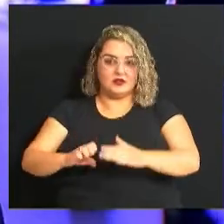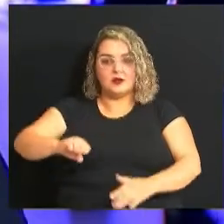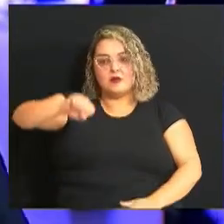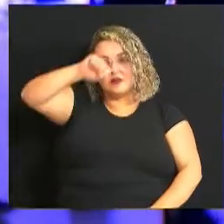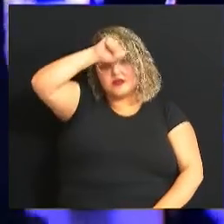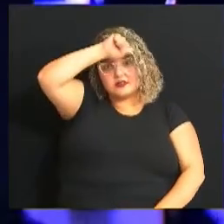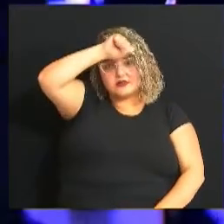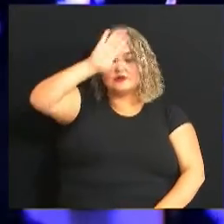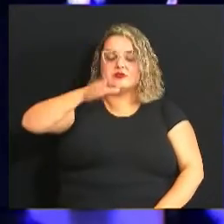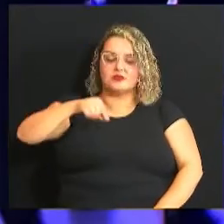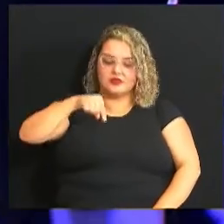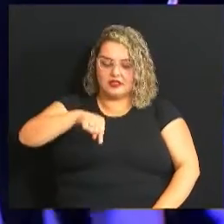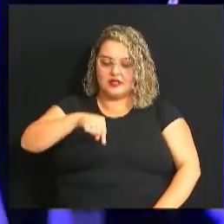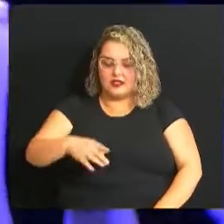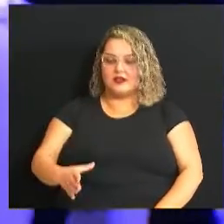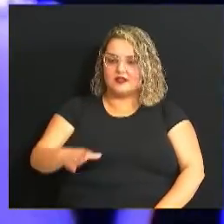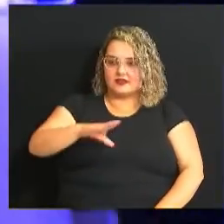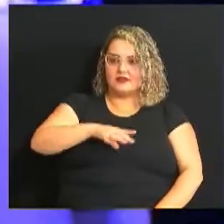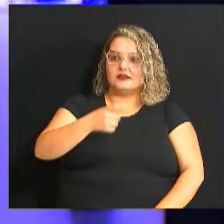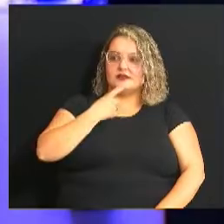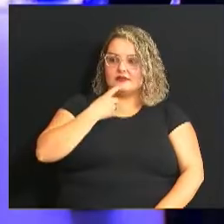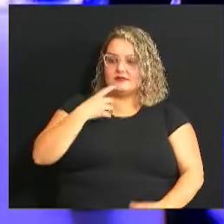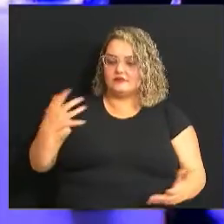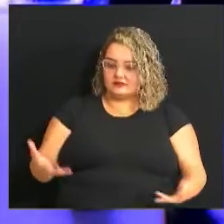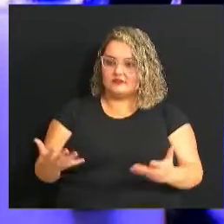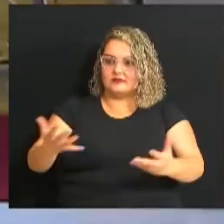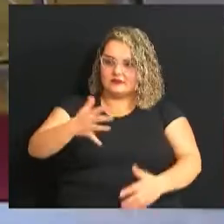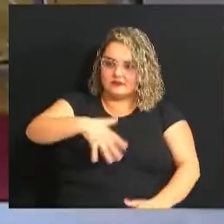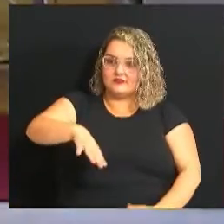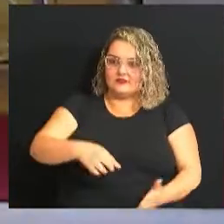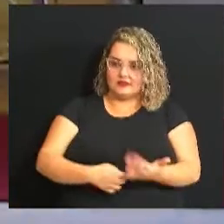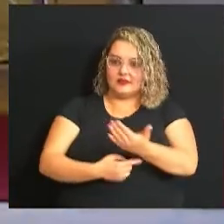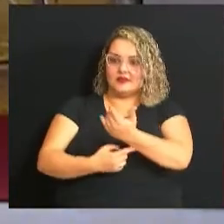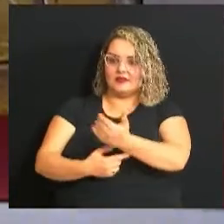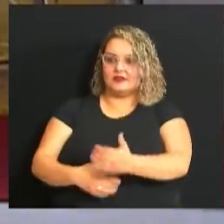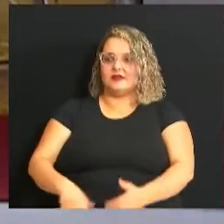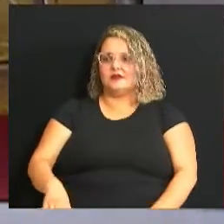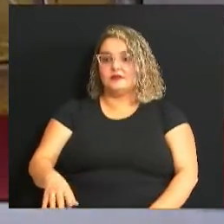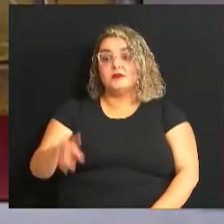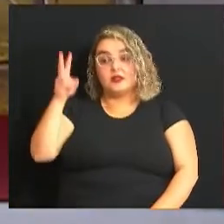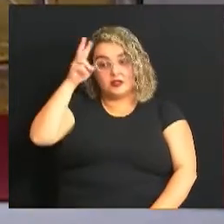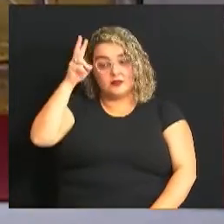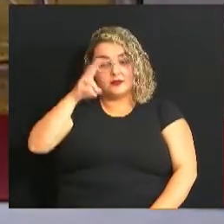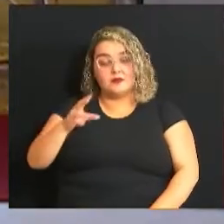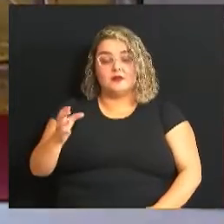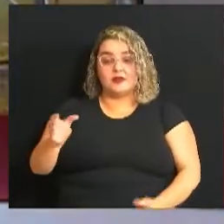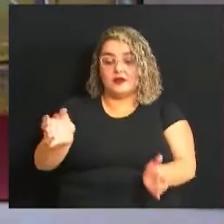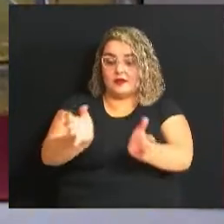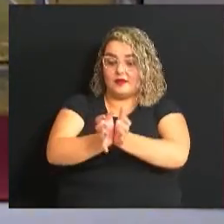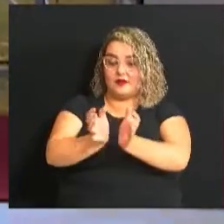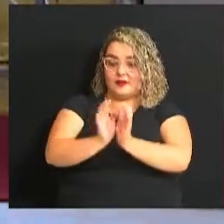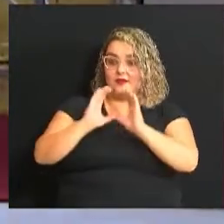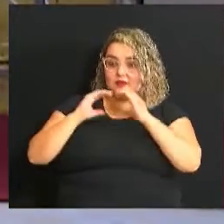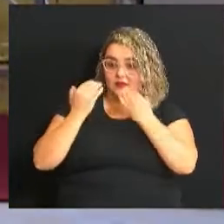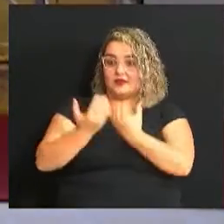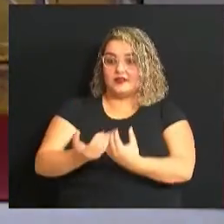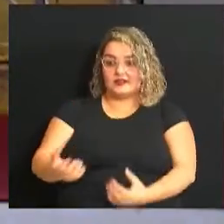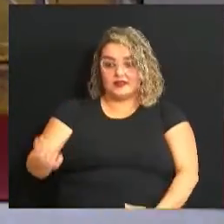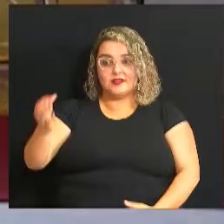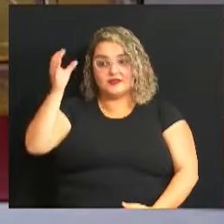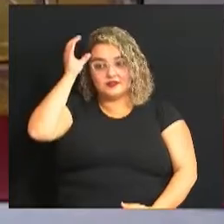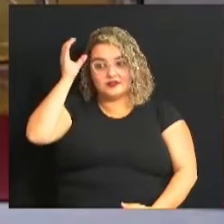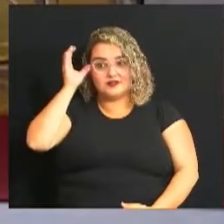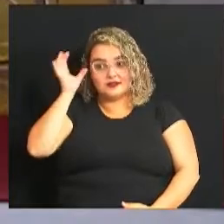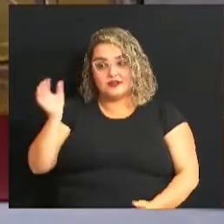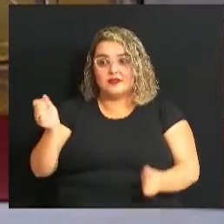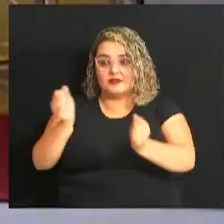cá e agregar e melhorar o Parque Tecnológico Campinas. Lembrando que a comunidade coreana está em ascensão em Campinas. Inclusive,